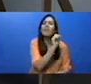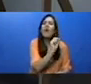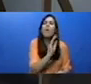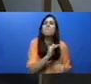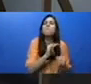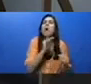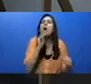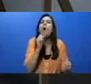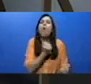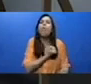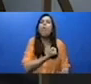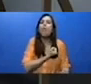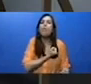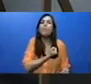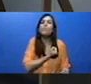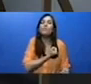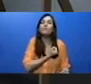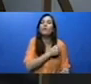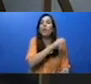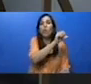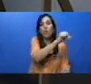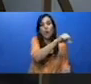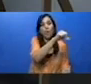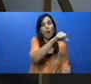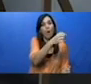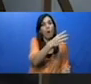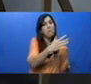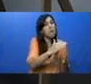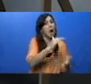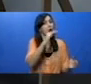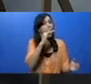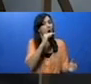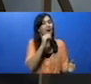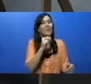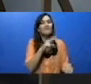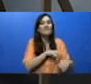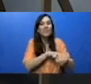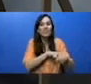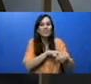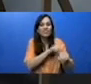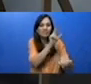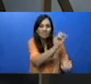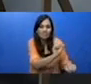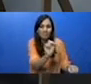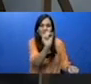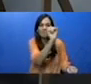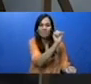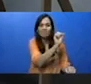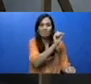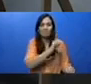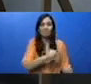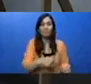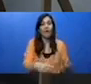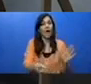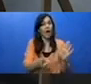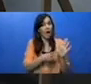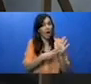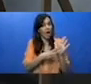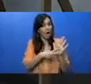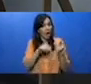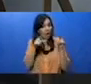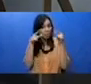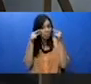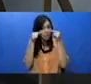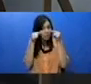maior? Então, o da Tereza. Então, com o lápis verde que ela escolheu, ela circulou. E olha aqui, atenção. Todos